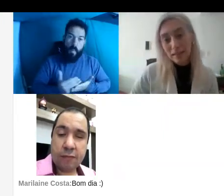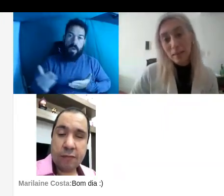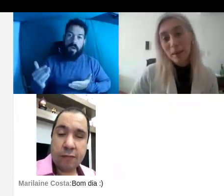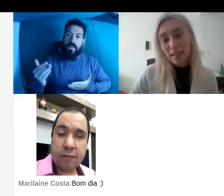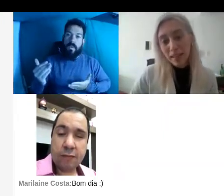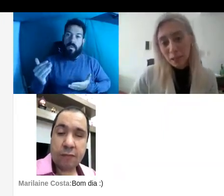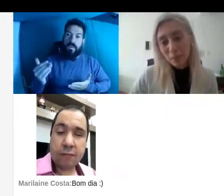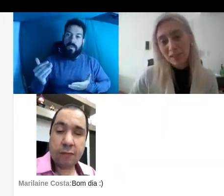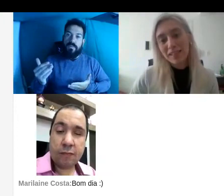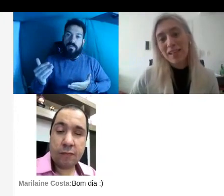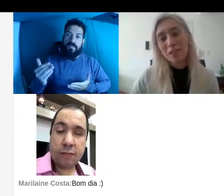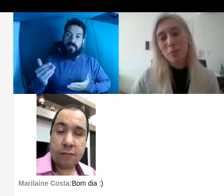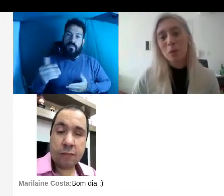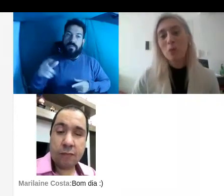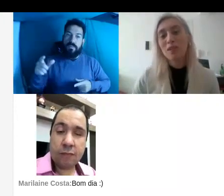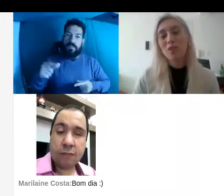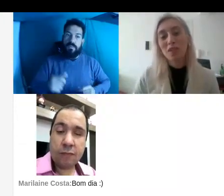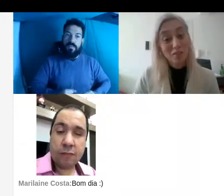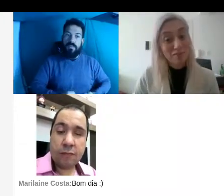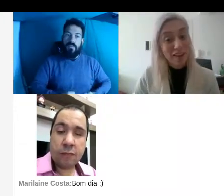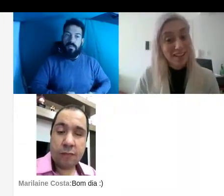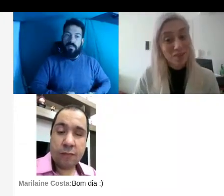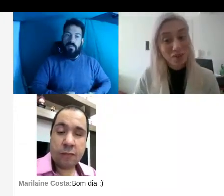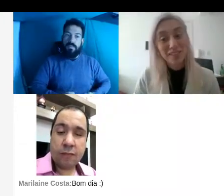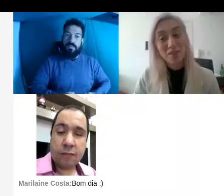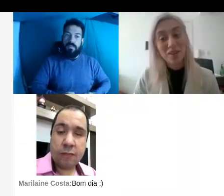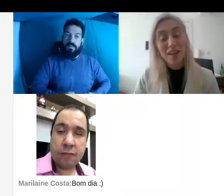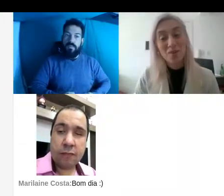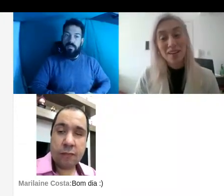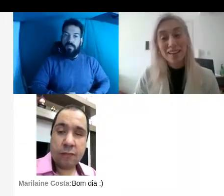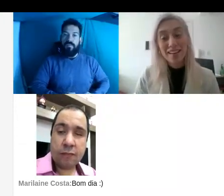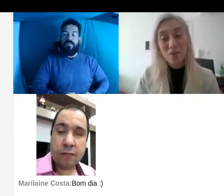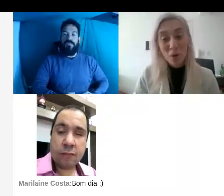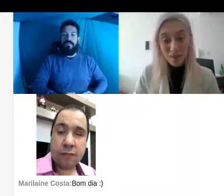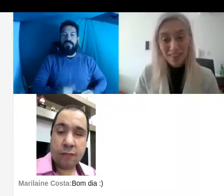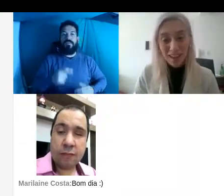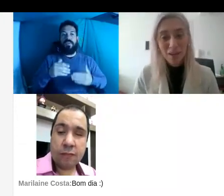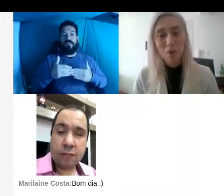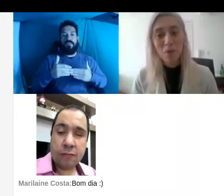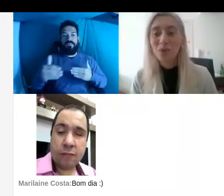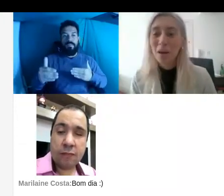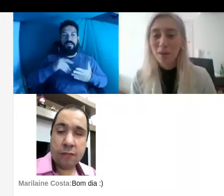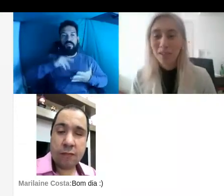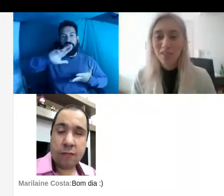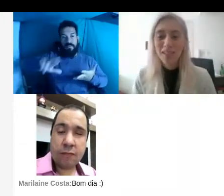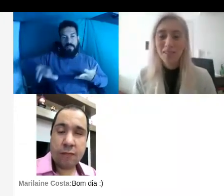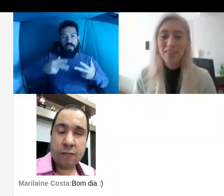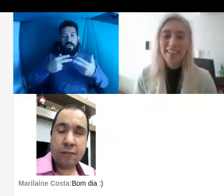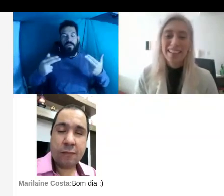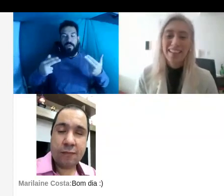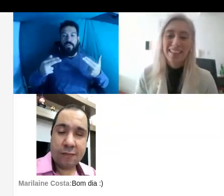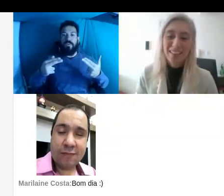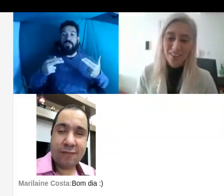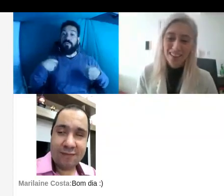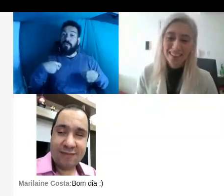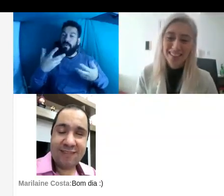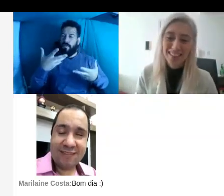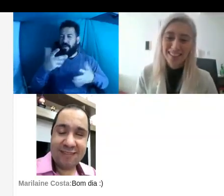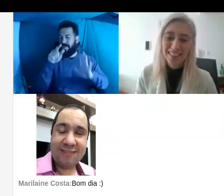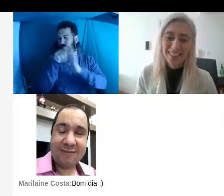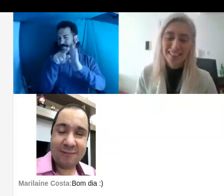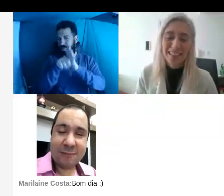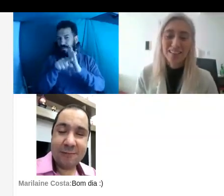sobre debater, depois trazer as perguntas, eu já tenho várias coisas que eu quero comentar e perguntar para ti,